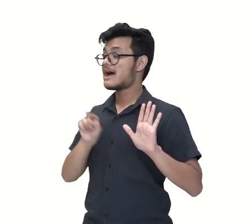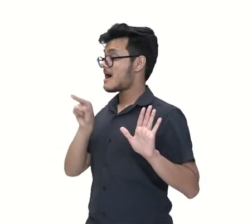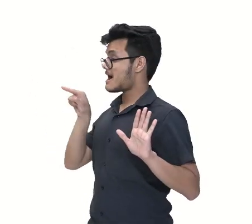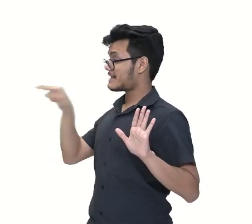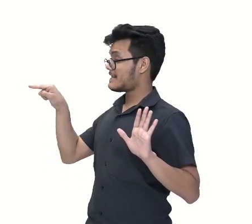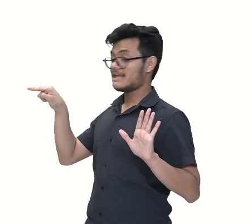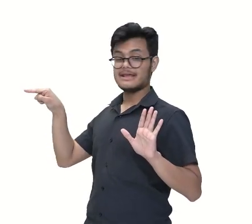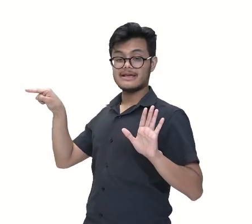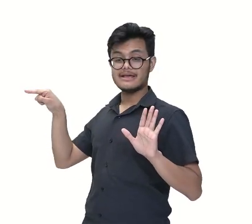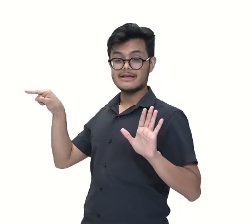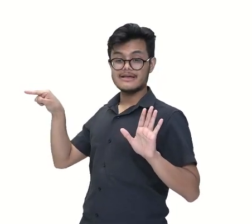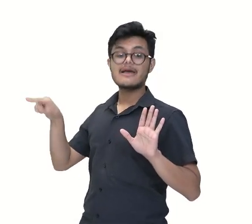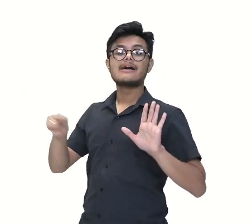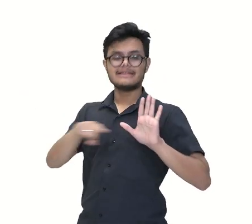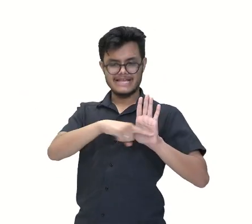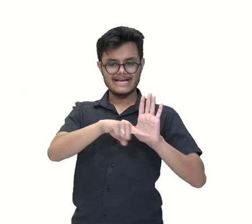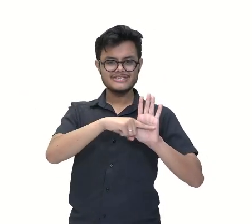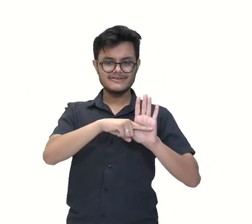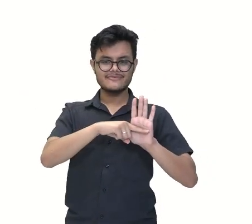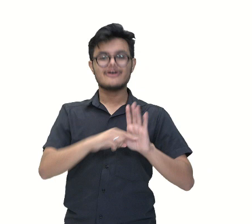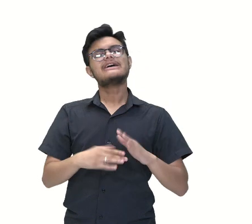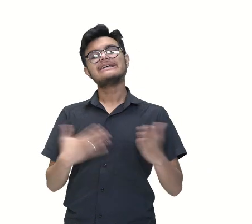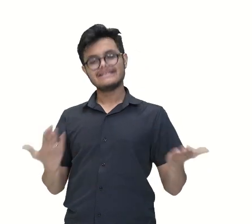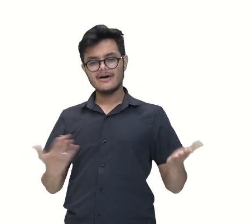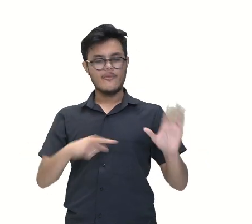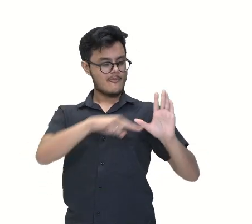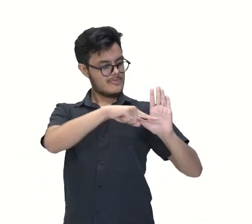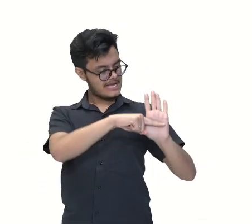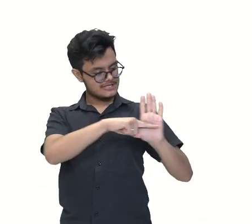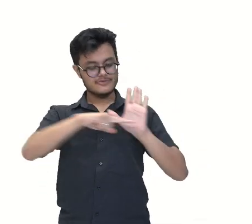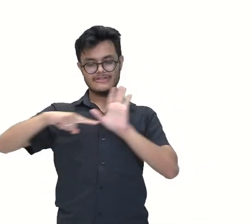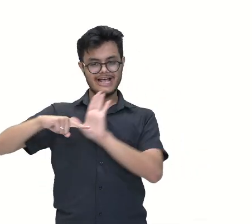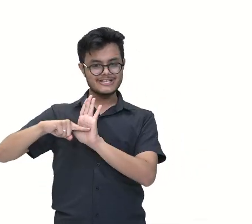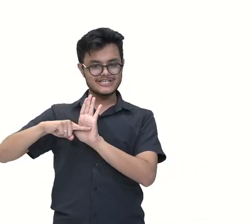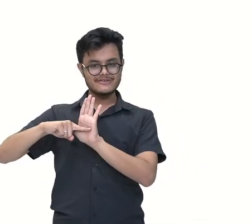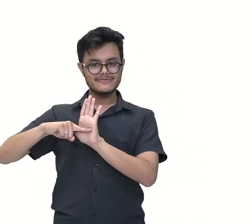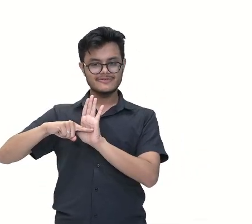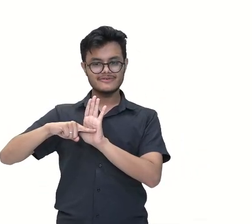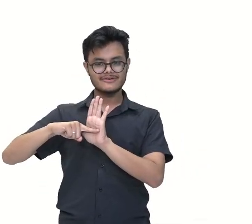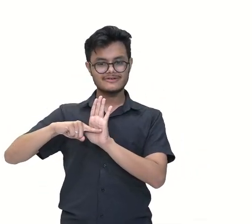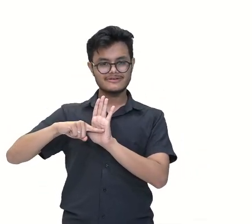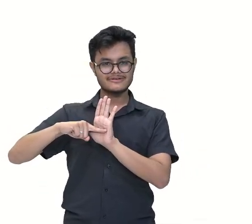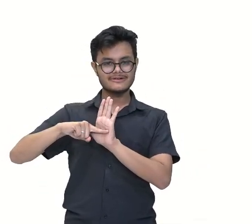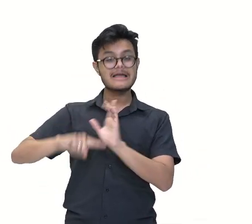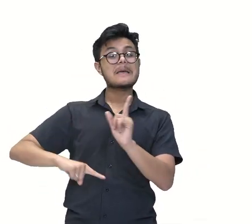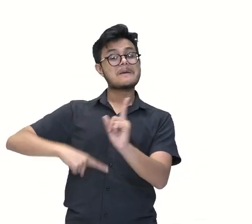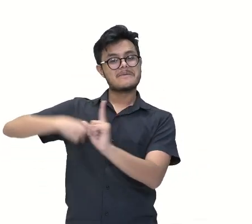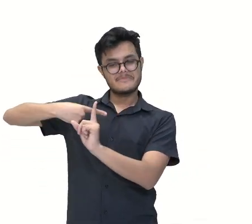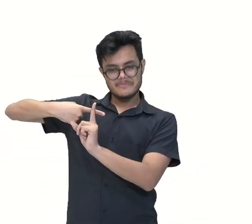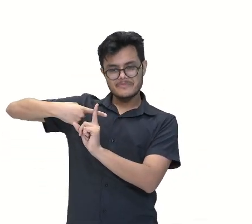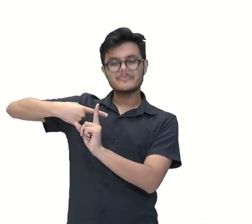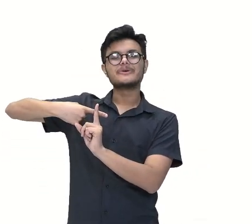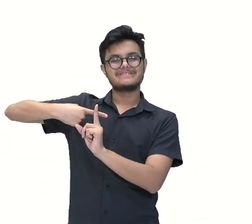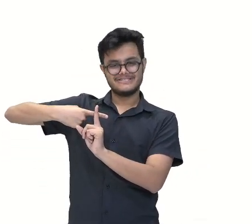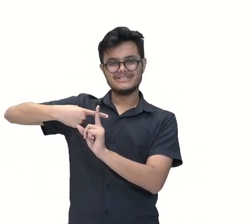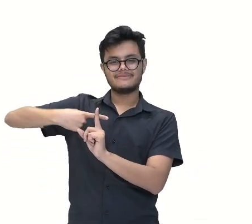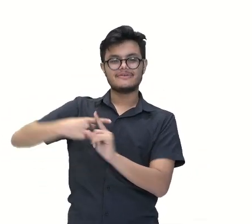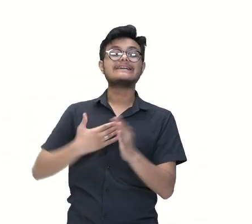aqui eu tenho um sinal negativo também, ó. A gente precisa atentar para esse detalhe. Então, menos de lá do coeficiente com menos daqui